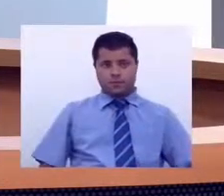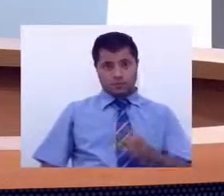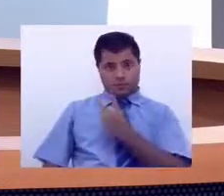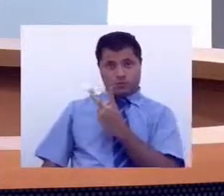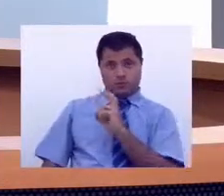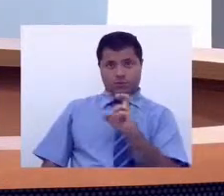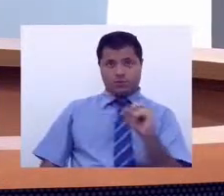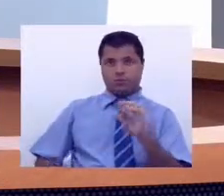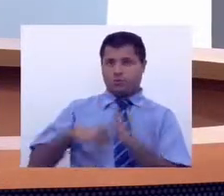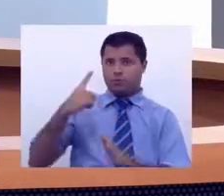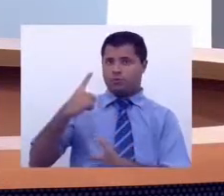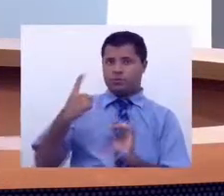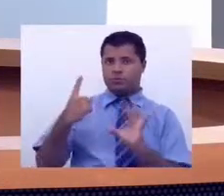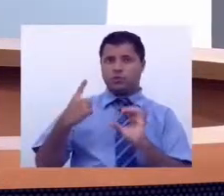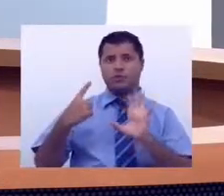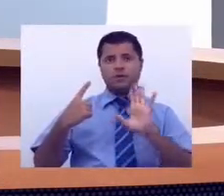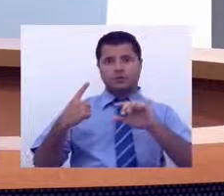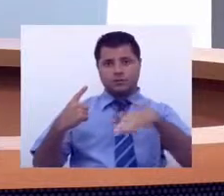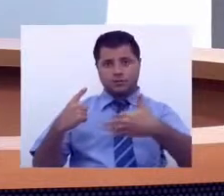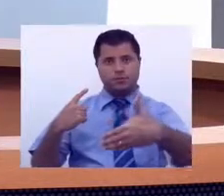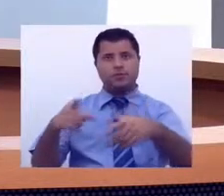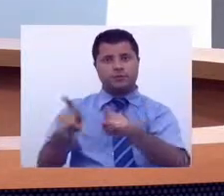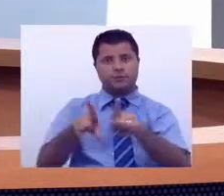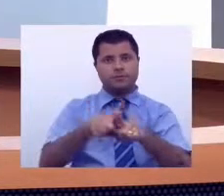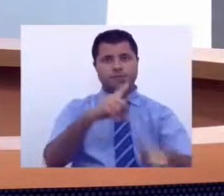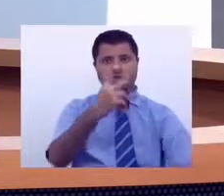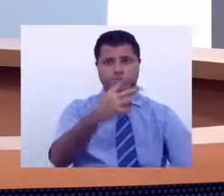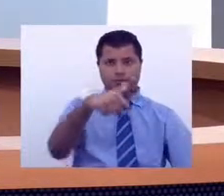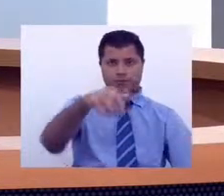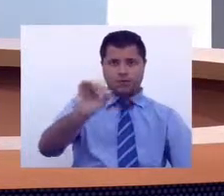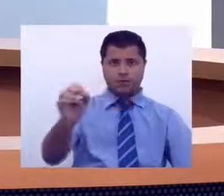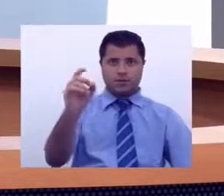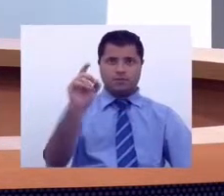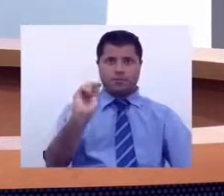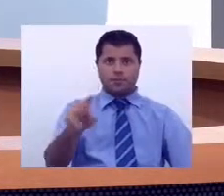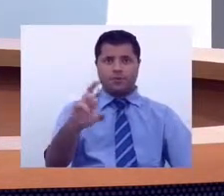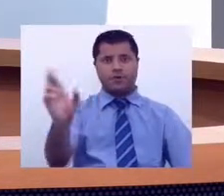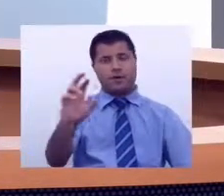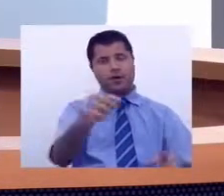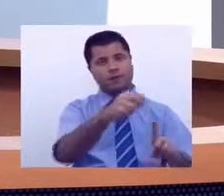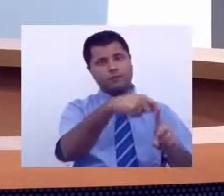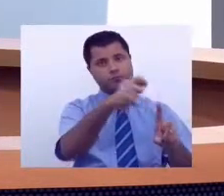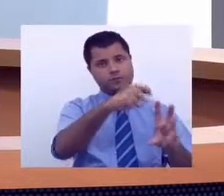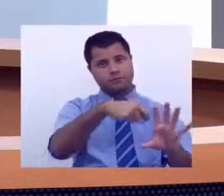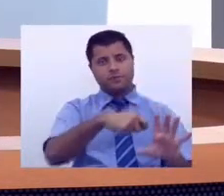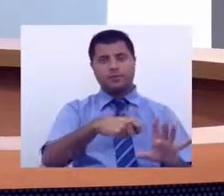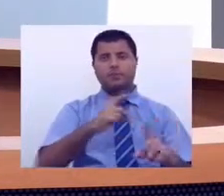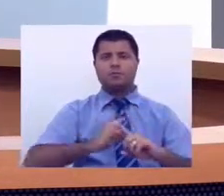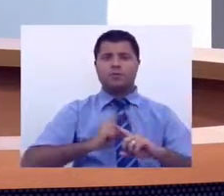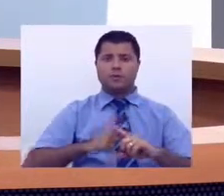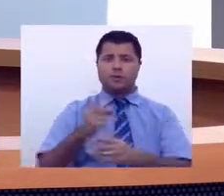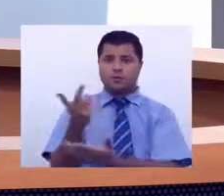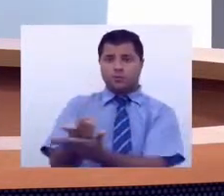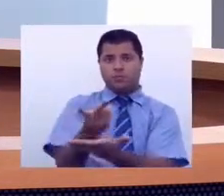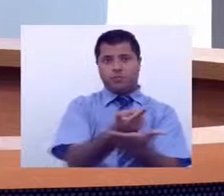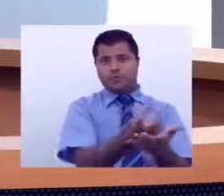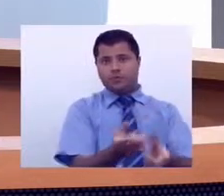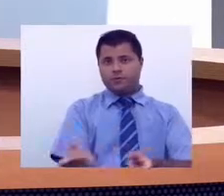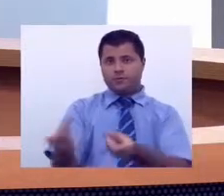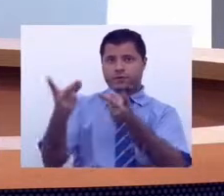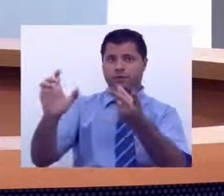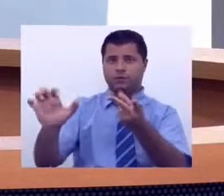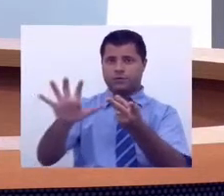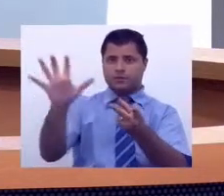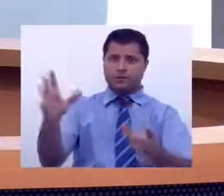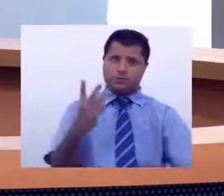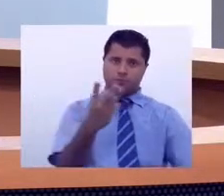270 mil reais mês, porque o Hospital Estela Maris vendeu 30 leitos para o Estado. Então quando o